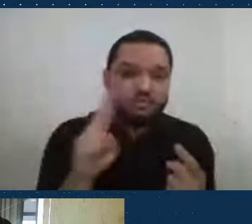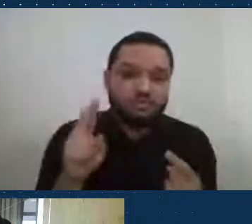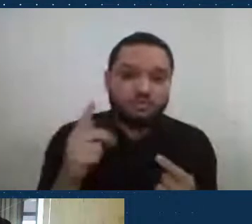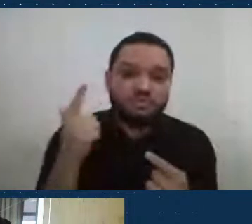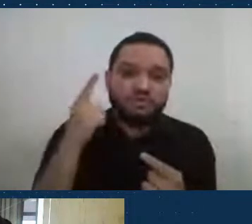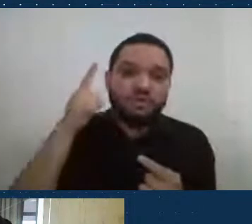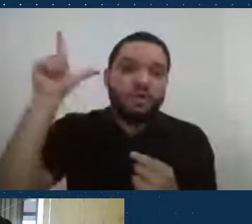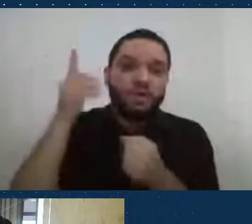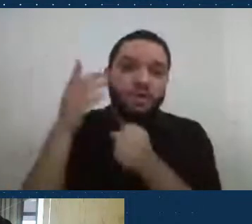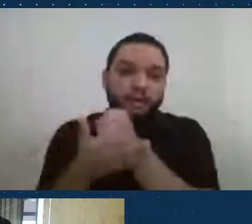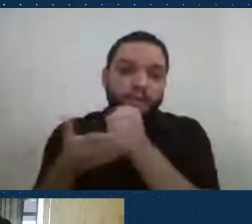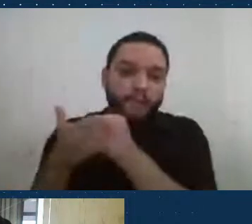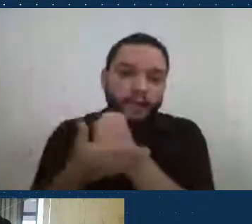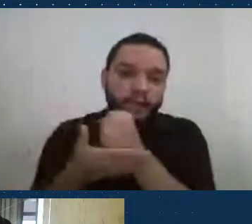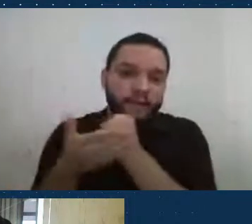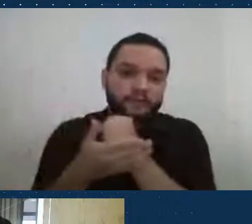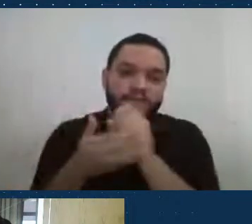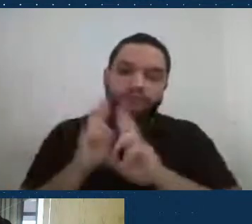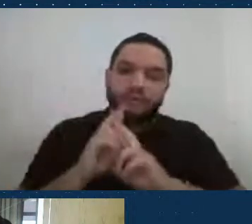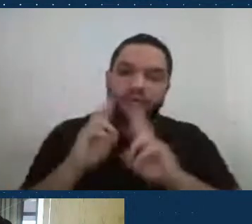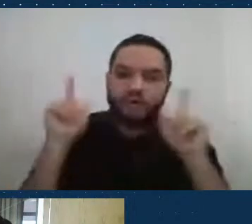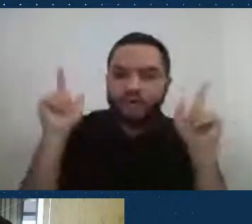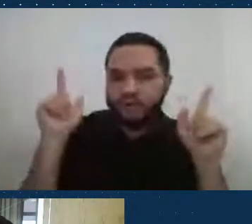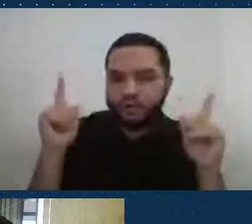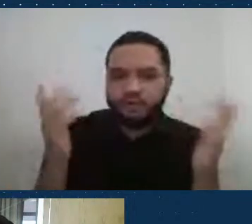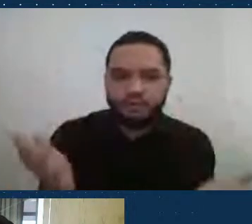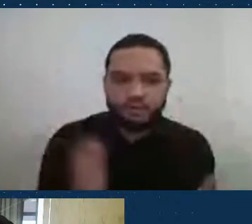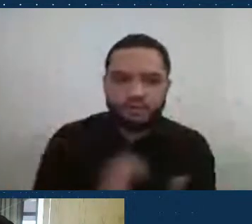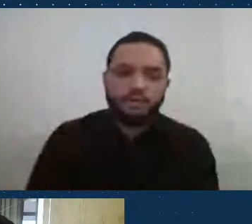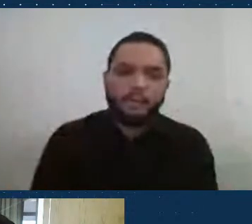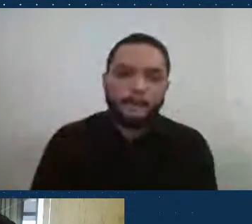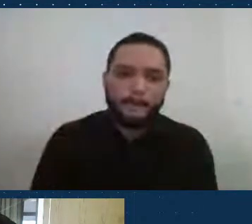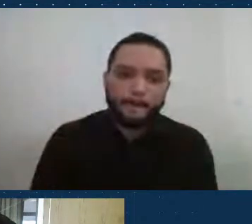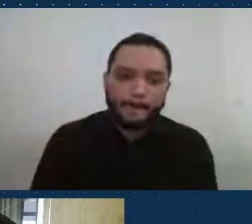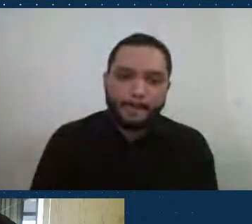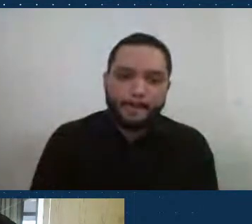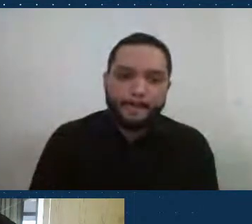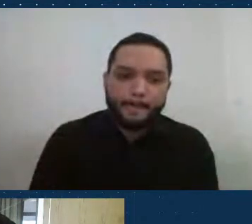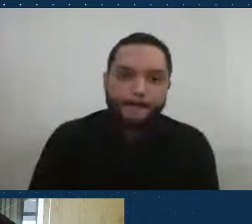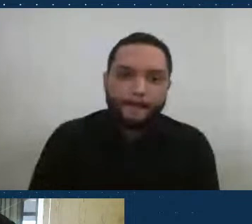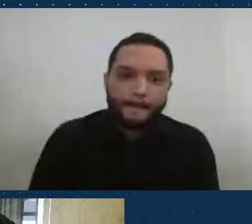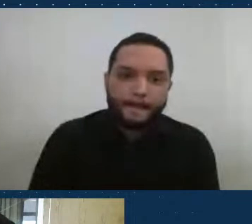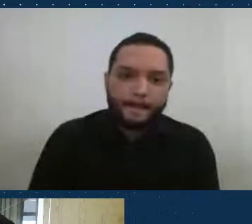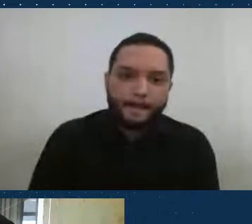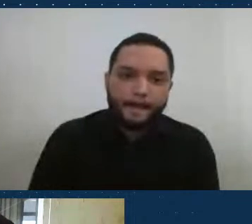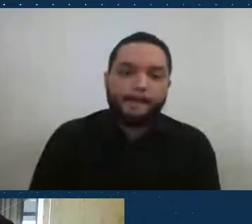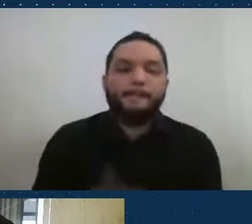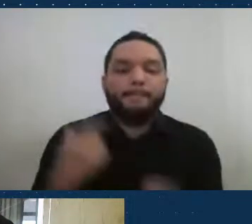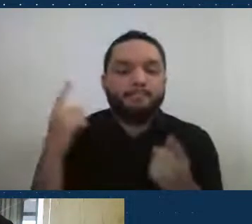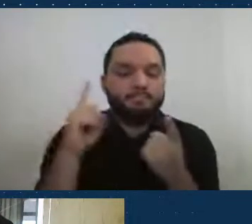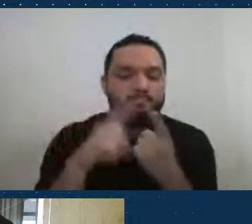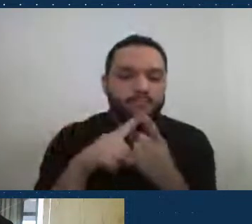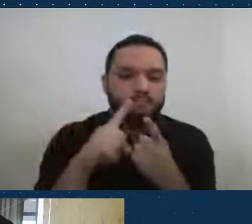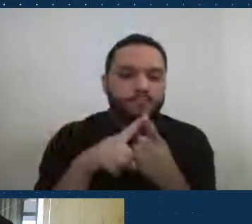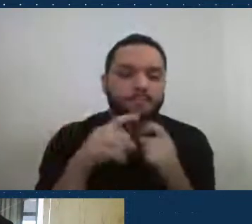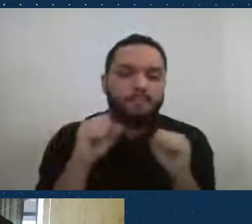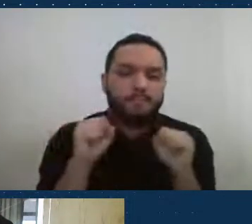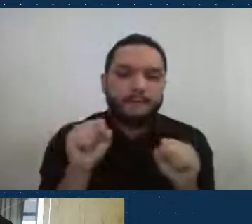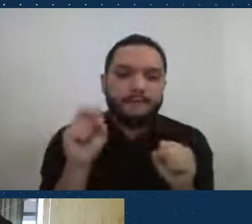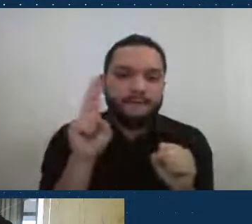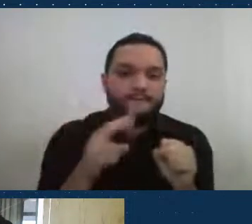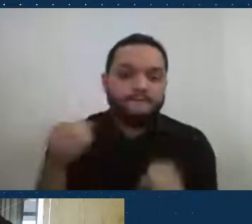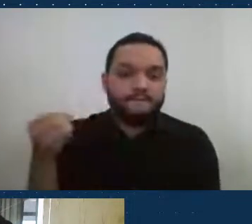fundamentação teórica, diferente daquela que já foi utilizada em trabalhos anteriores. Você pode estar utilizando uma